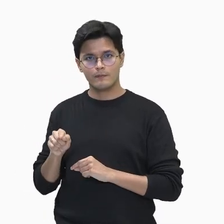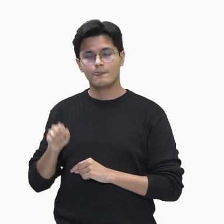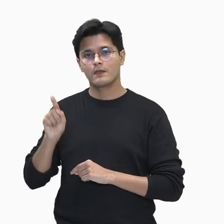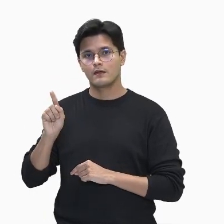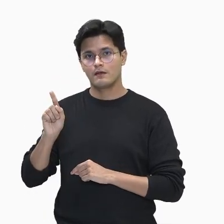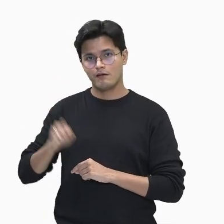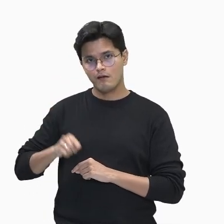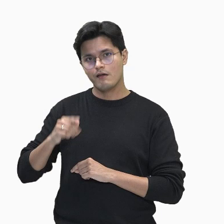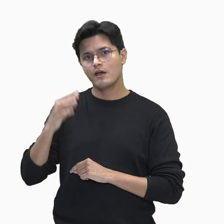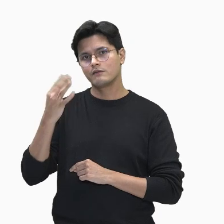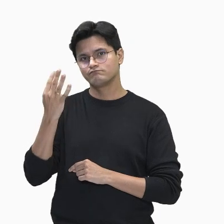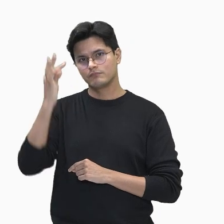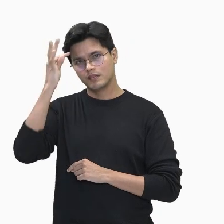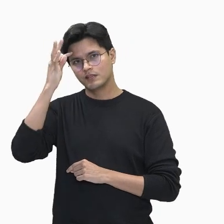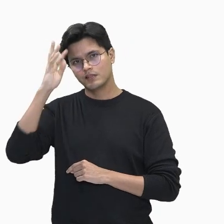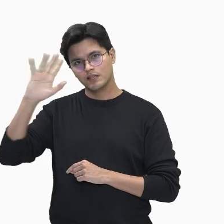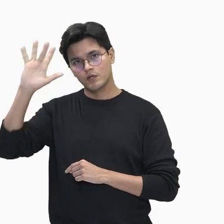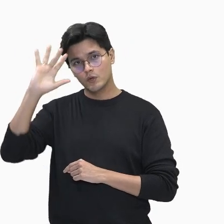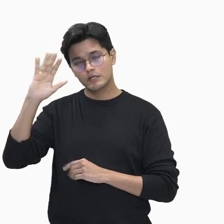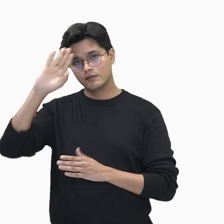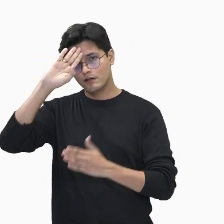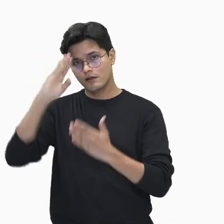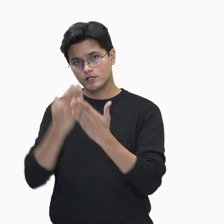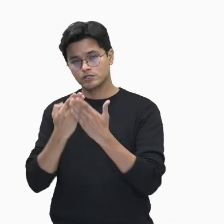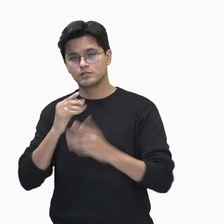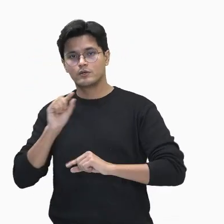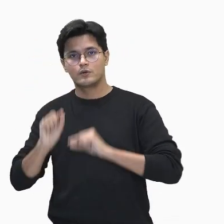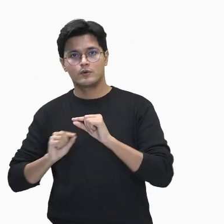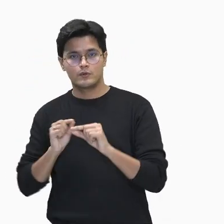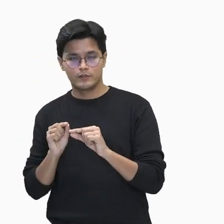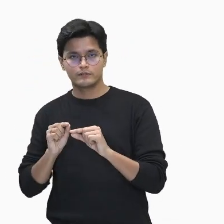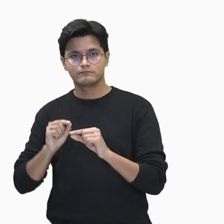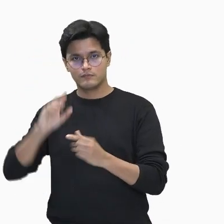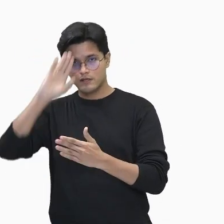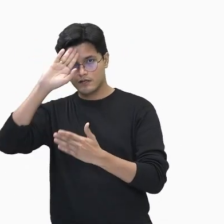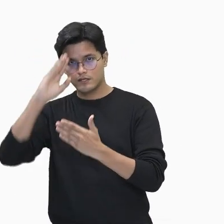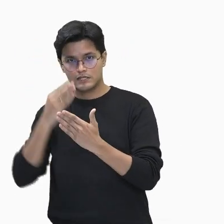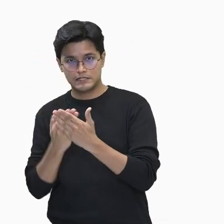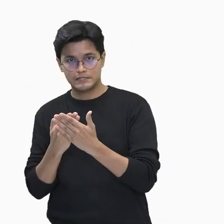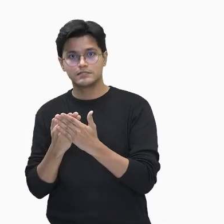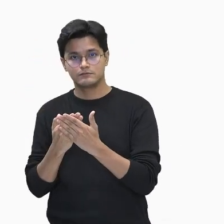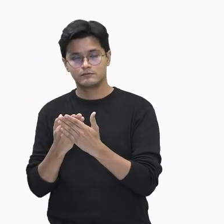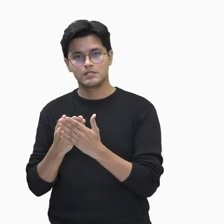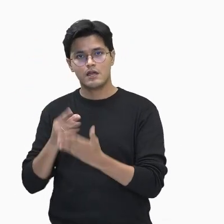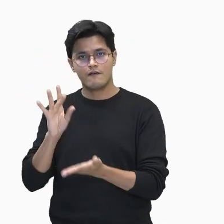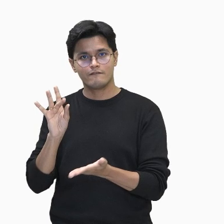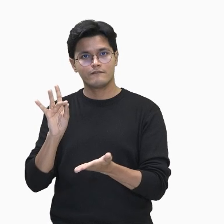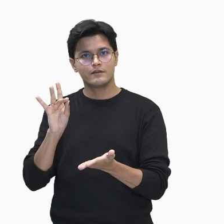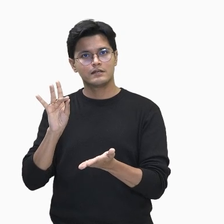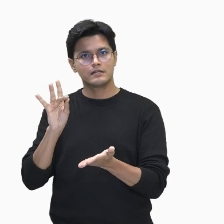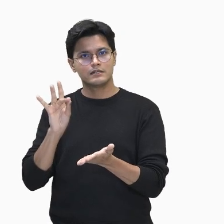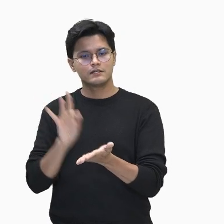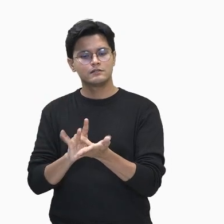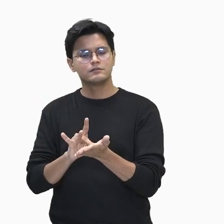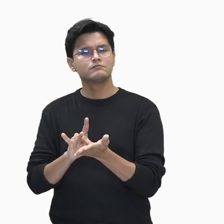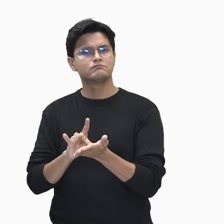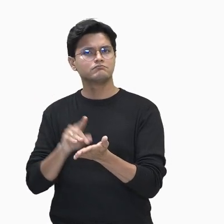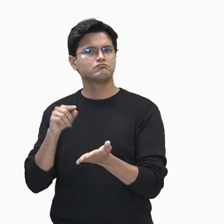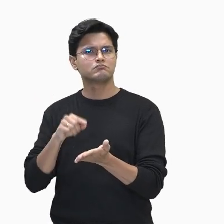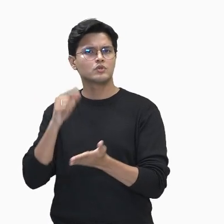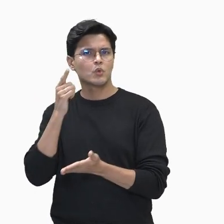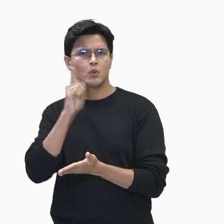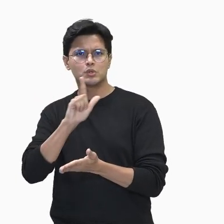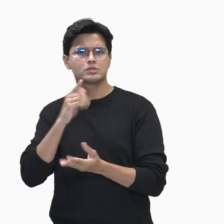né, filosófica que acredita que, olha só, acredita que a verdade, ela